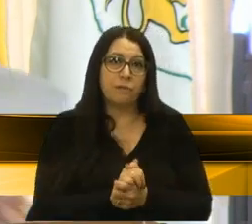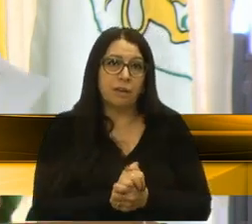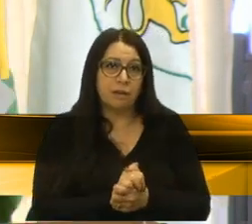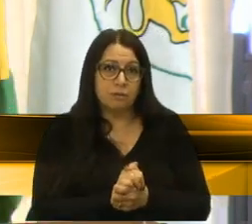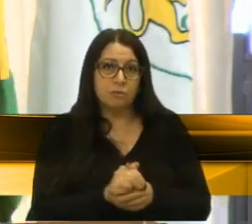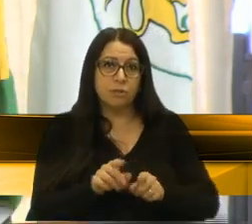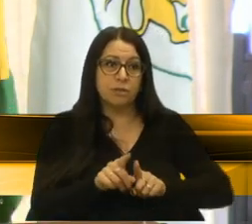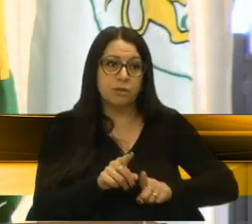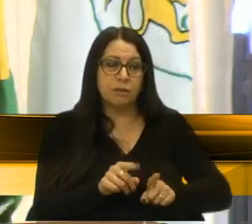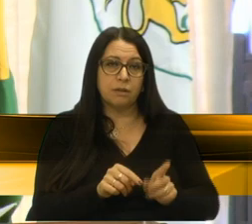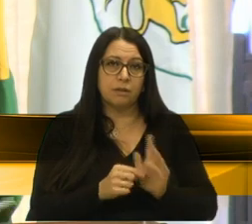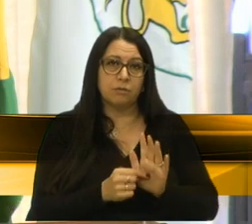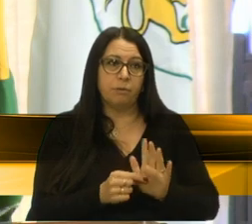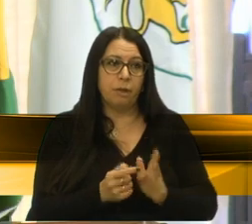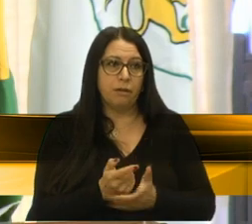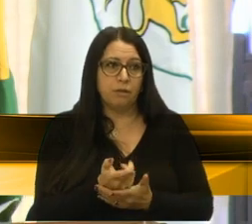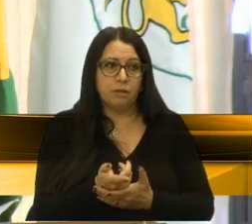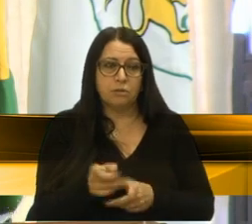ela fala: